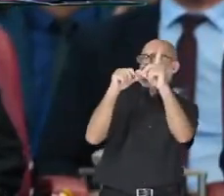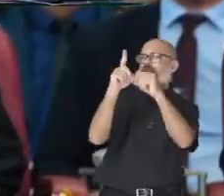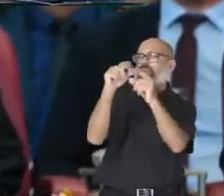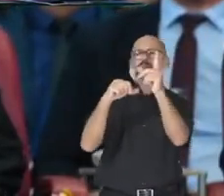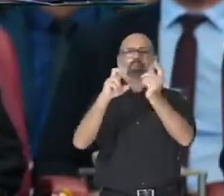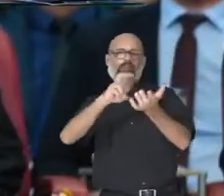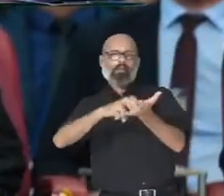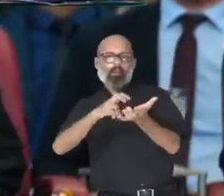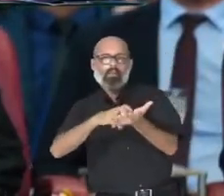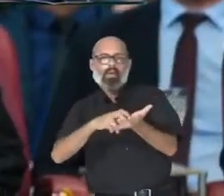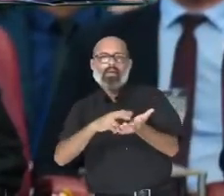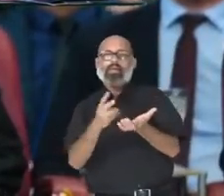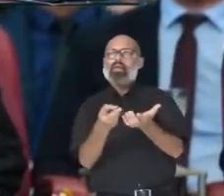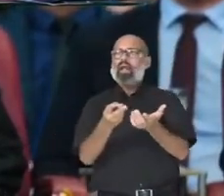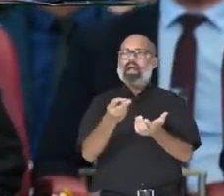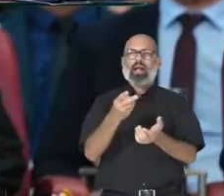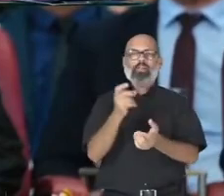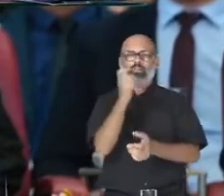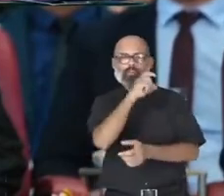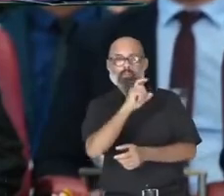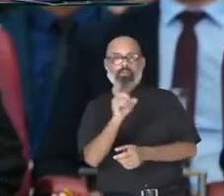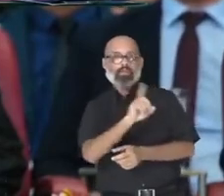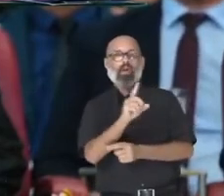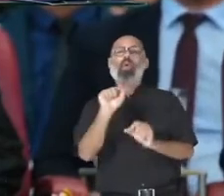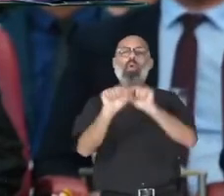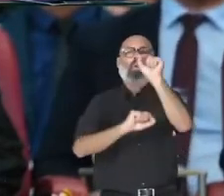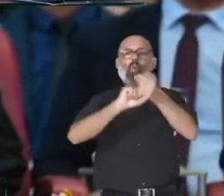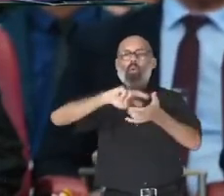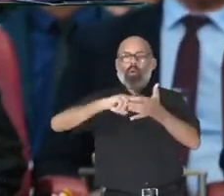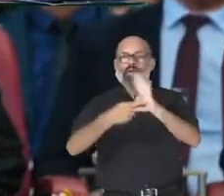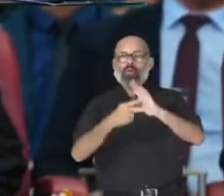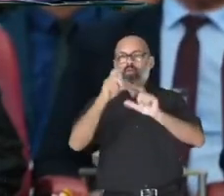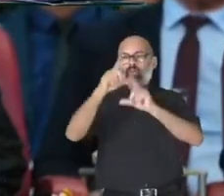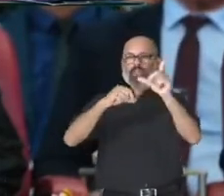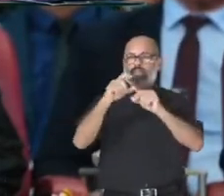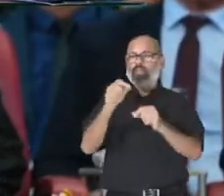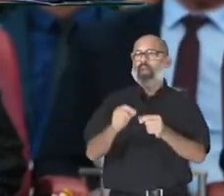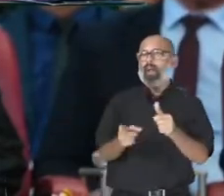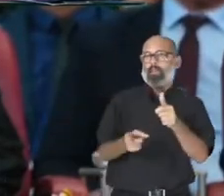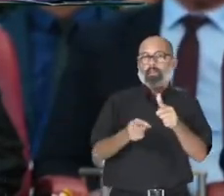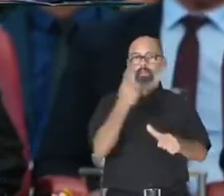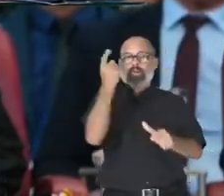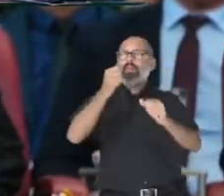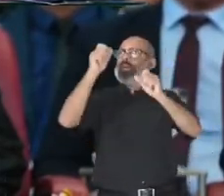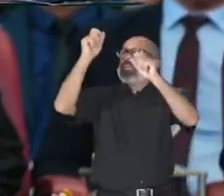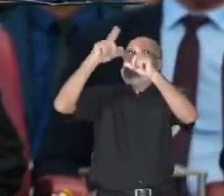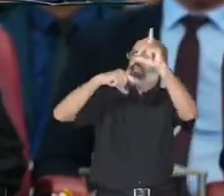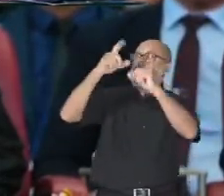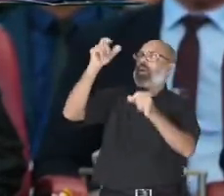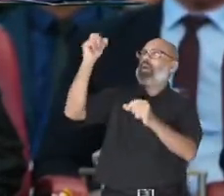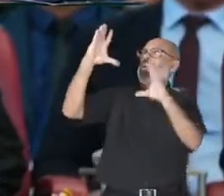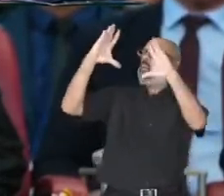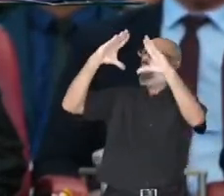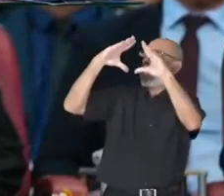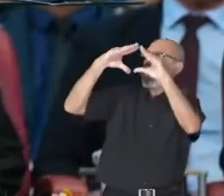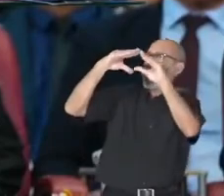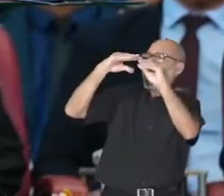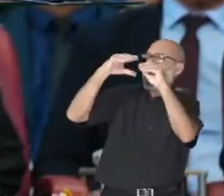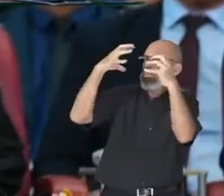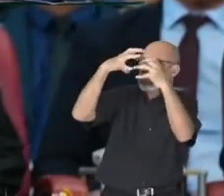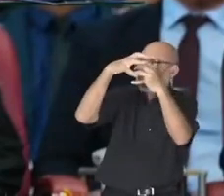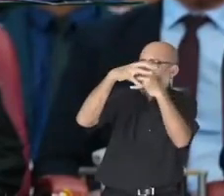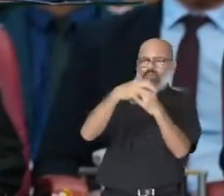estrela da manhã, ela não mente. O que é a estrela da alva, senão aquela primeira estrela que brilha depois de uma noite extremamente